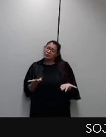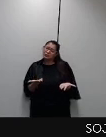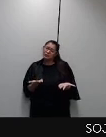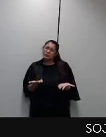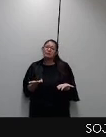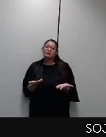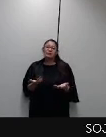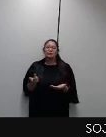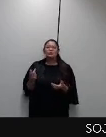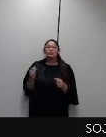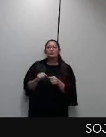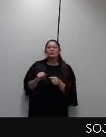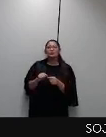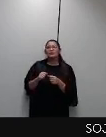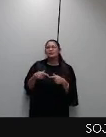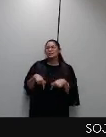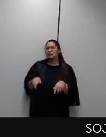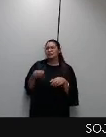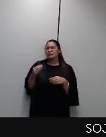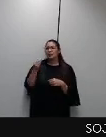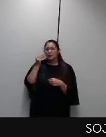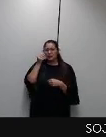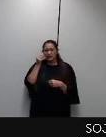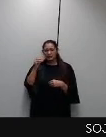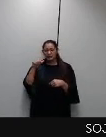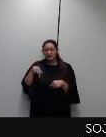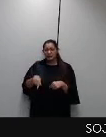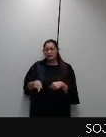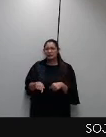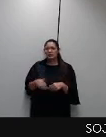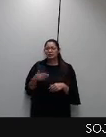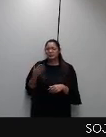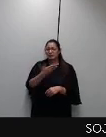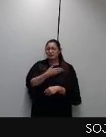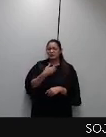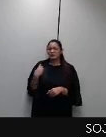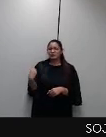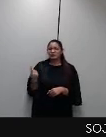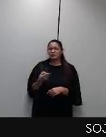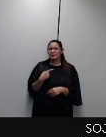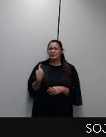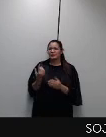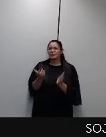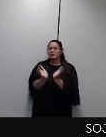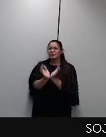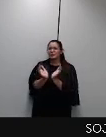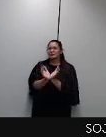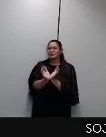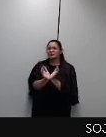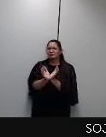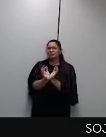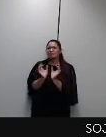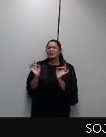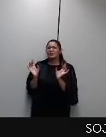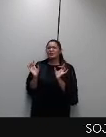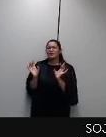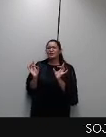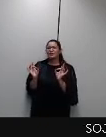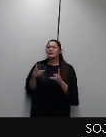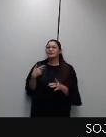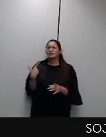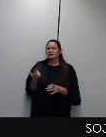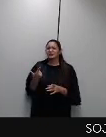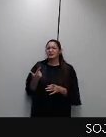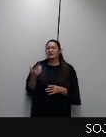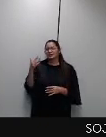presente média pelos colegas eminentes ministros da segunda turma era só esse registro senhor